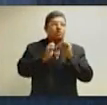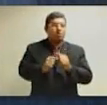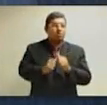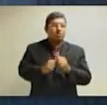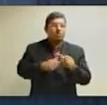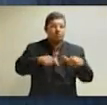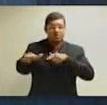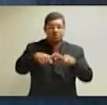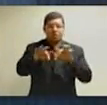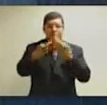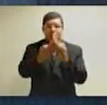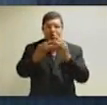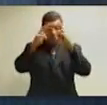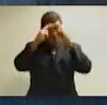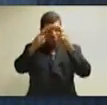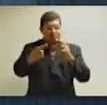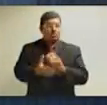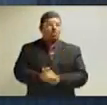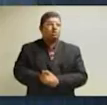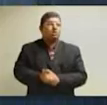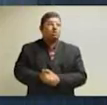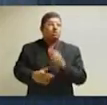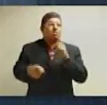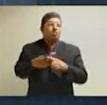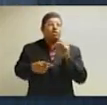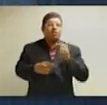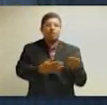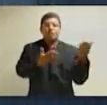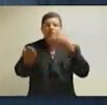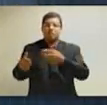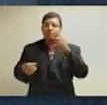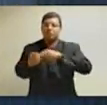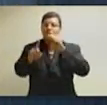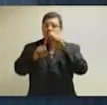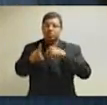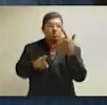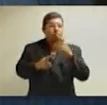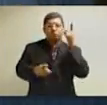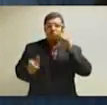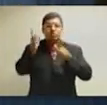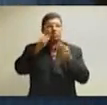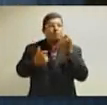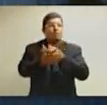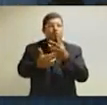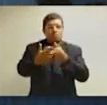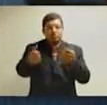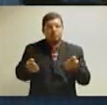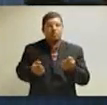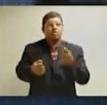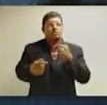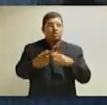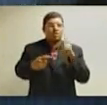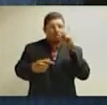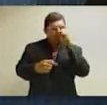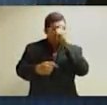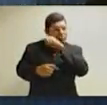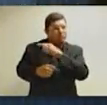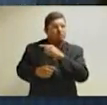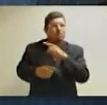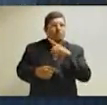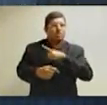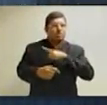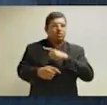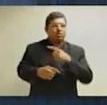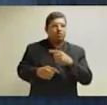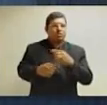possa sustentar sua família com dignidade, porque quem chega no final do mês não consegue pagar suas contas, tem dificuldade de ter